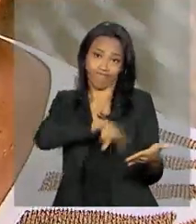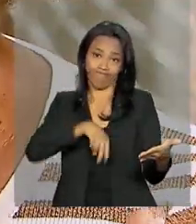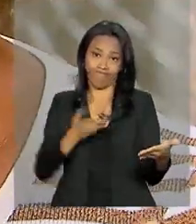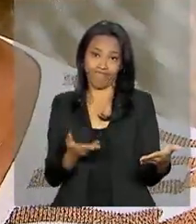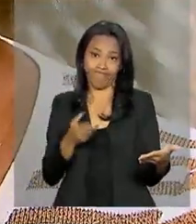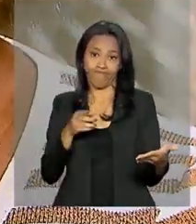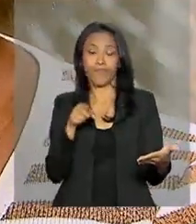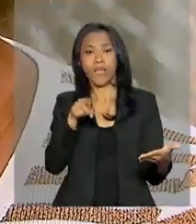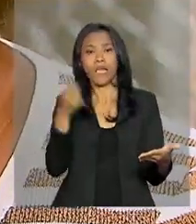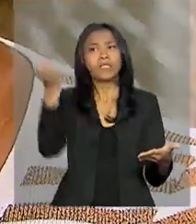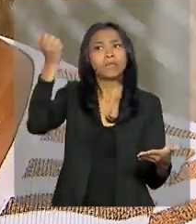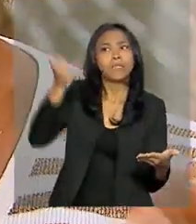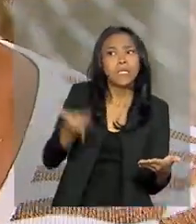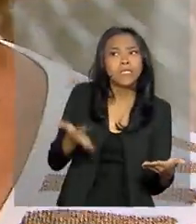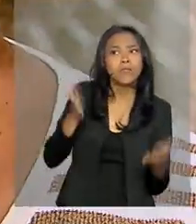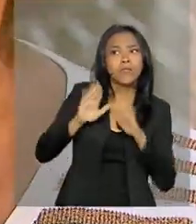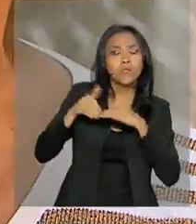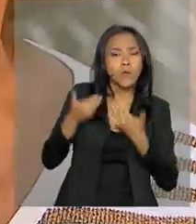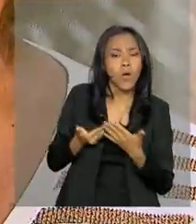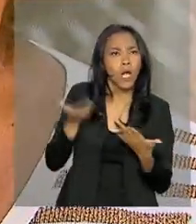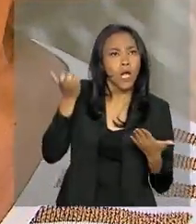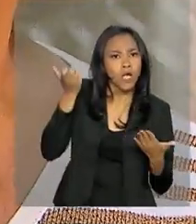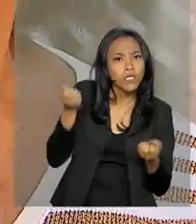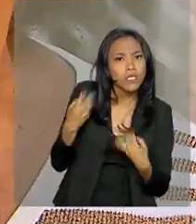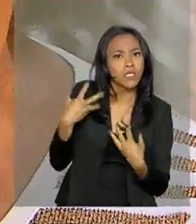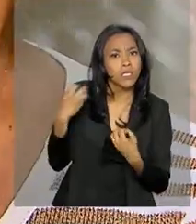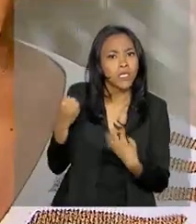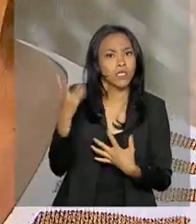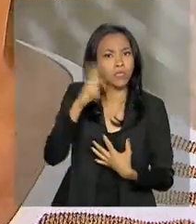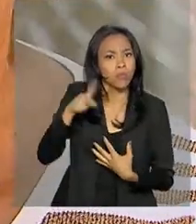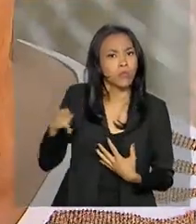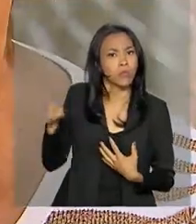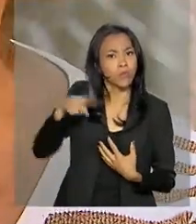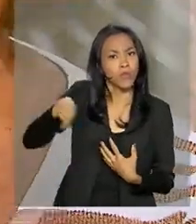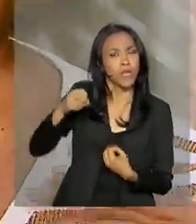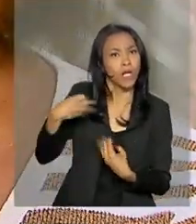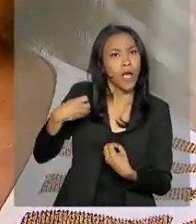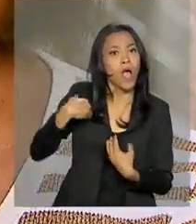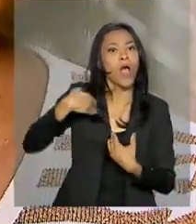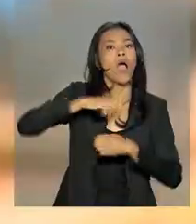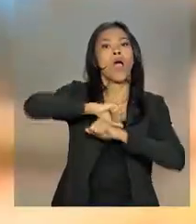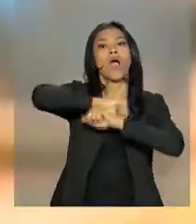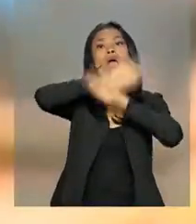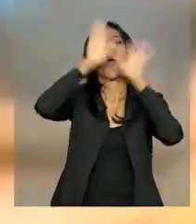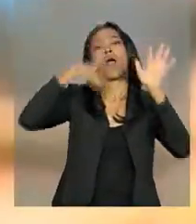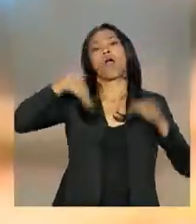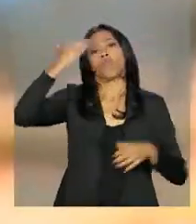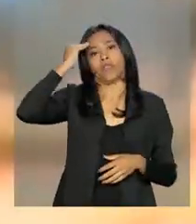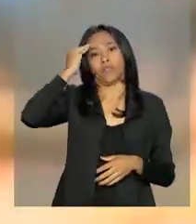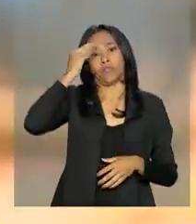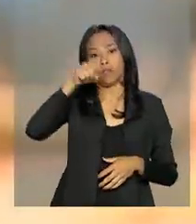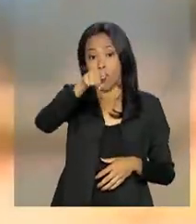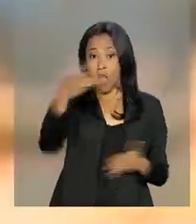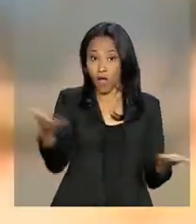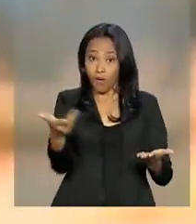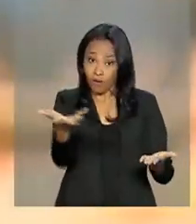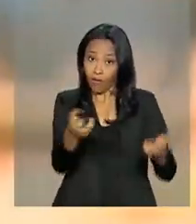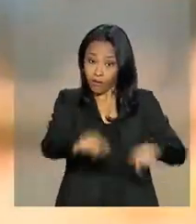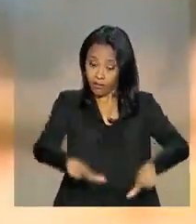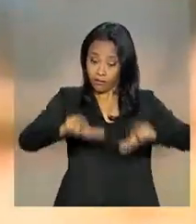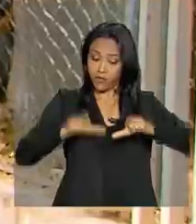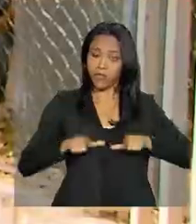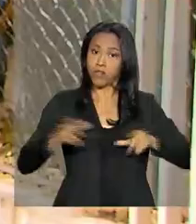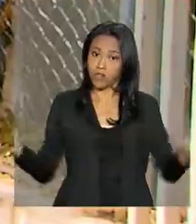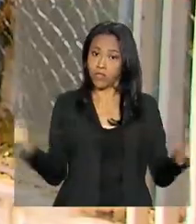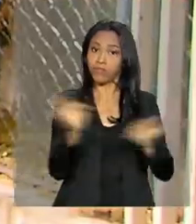vem a explicação no colégio e ensinar os professores a ensinar e fui entendendo agora ela busca a certificação de que